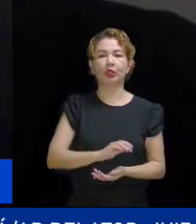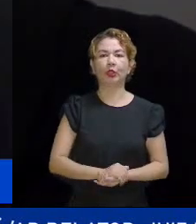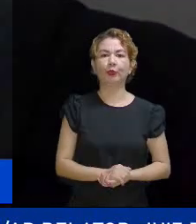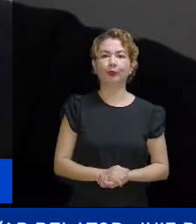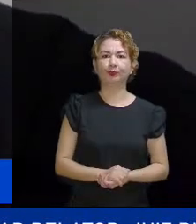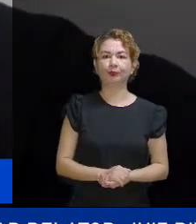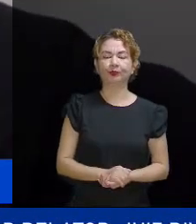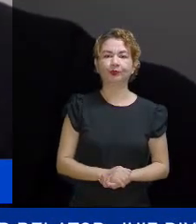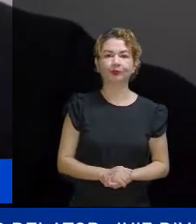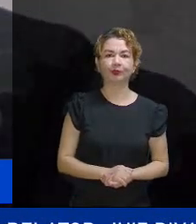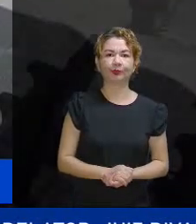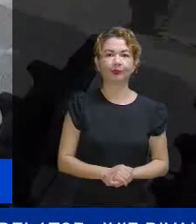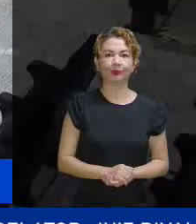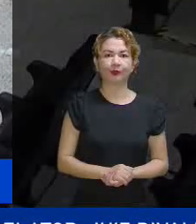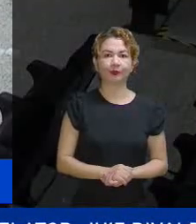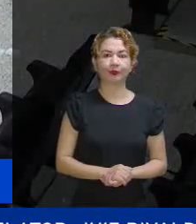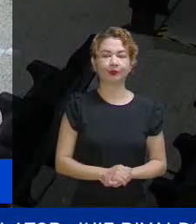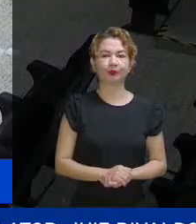presidente.